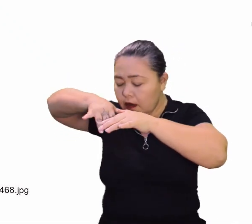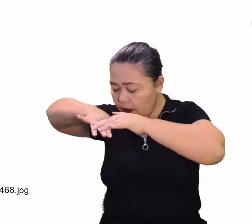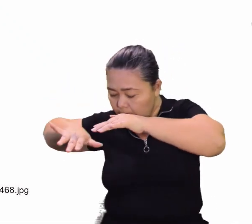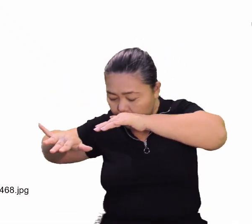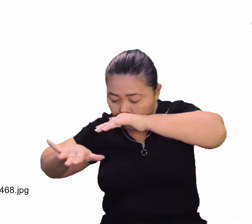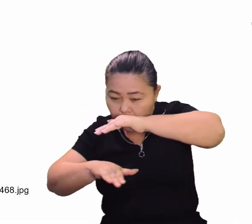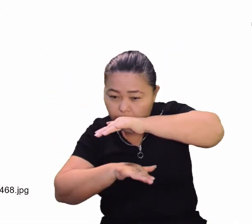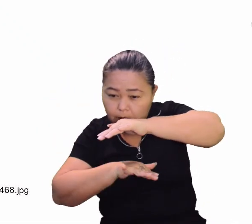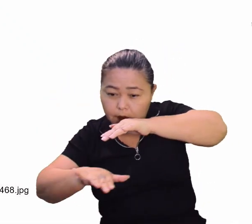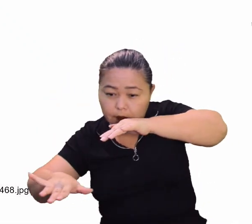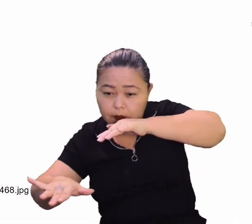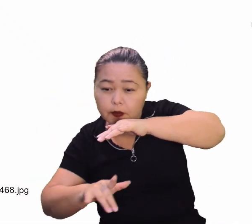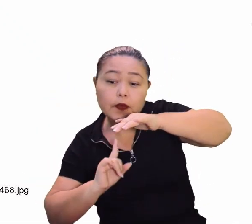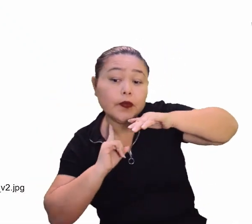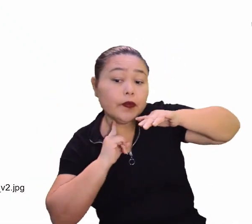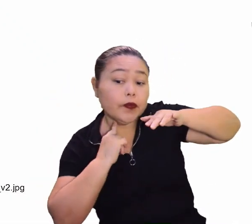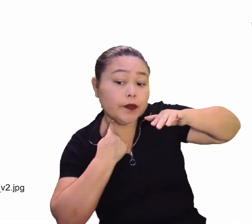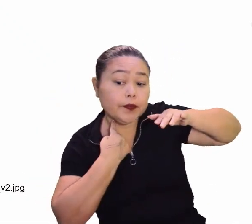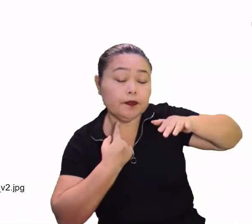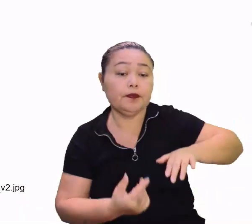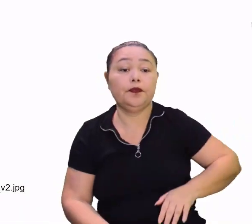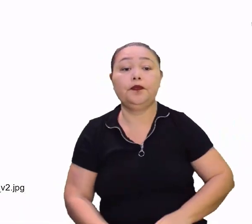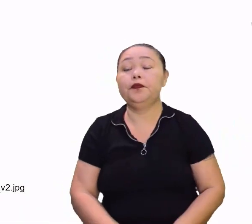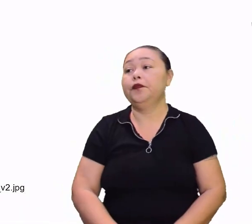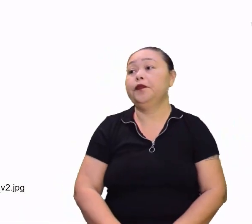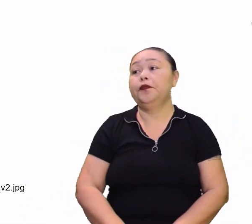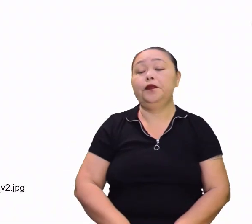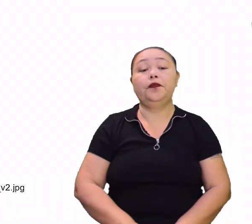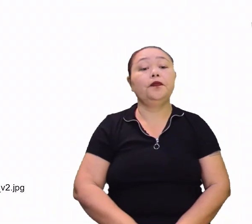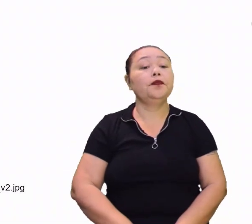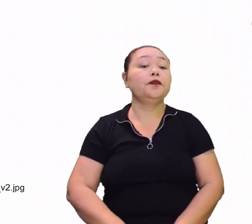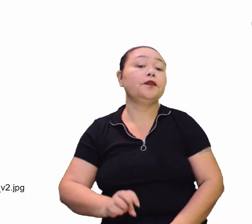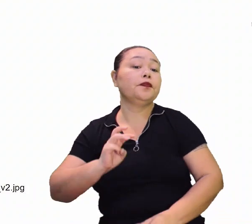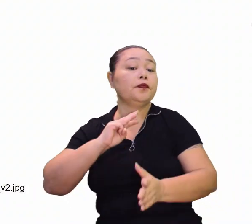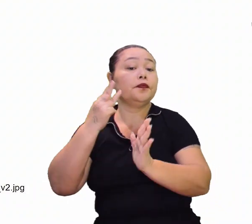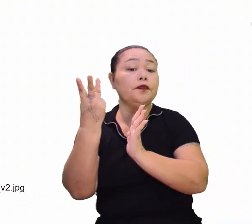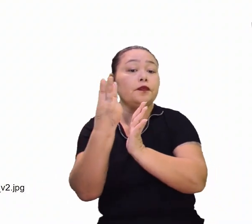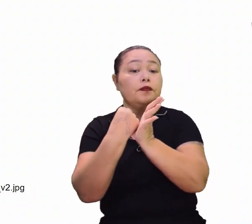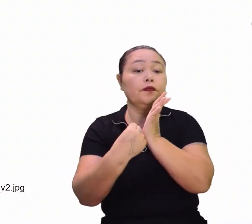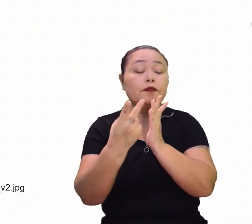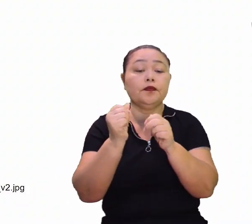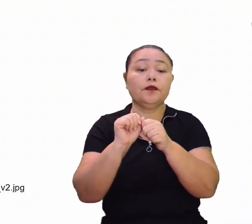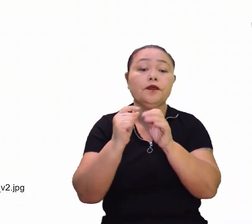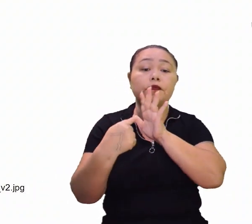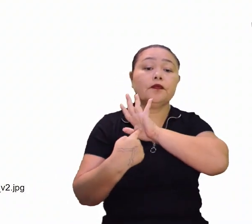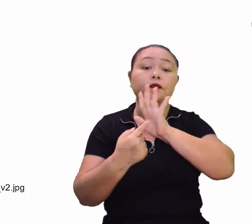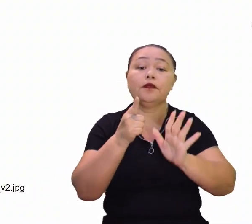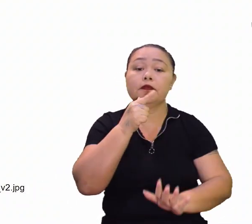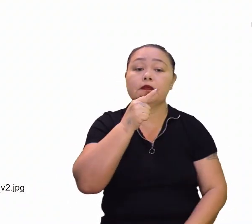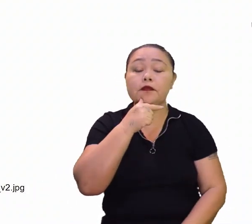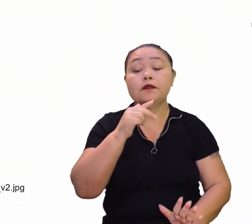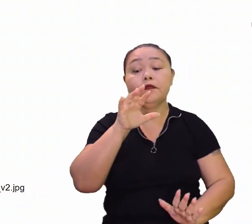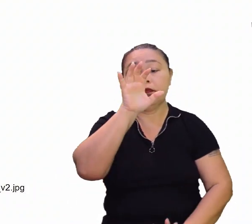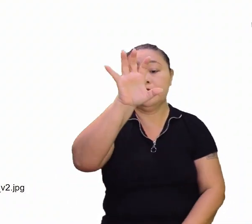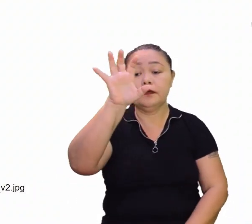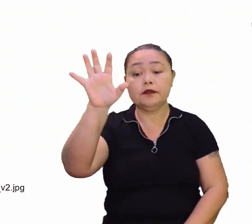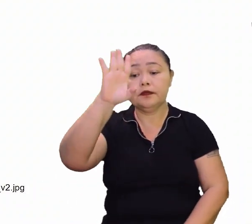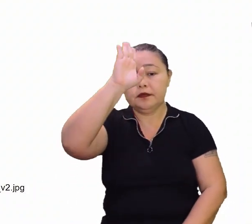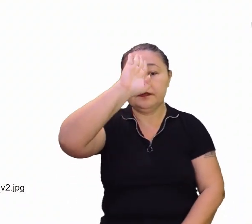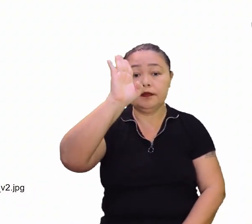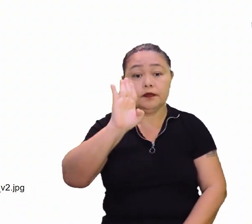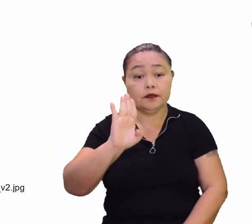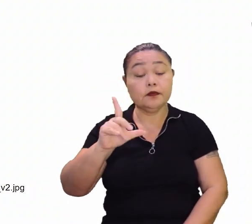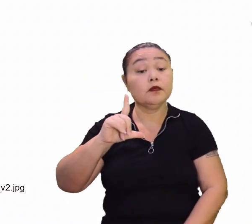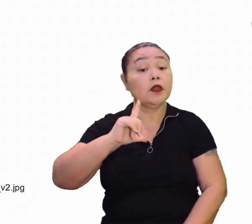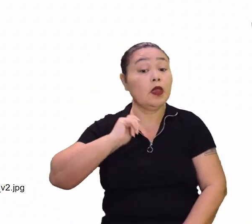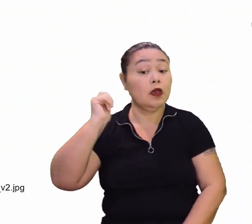isso aqui na Amazônia. Exato. Vamos lá. O mapa da Agência Nacional de Água mostra quais são as regiões do Brasil mais